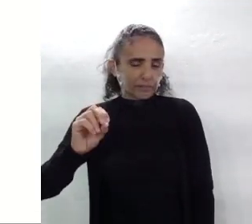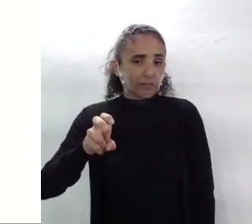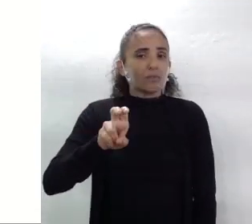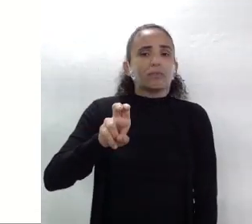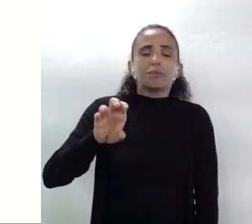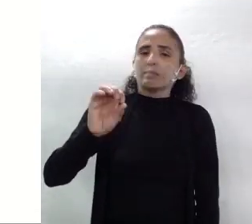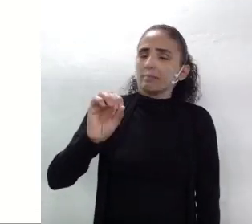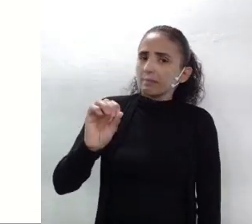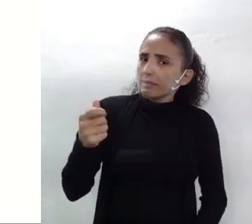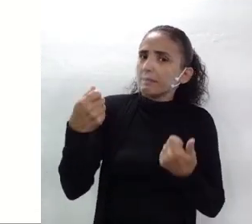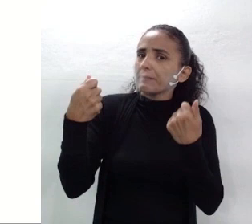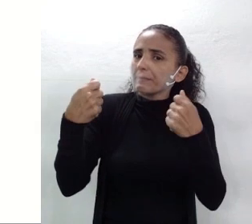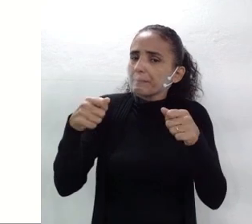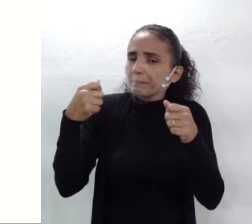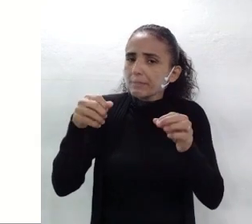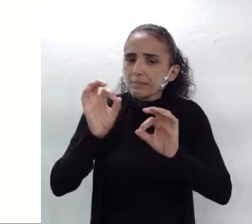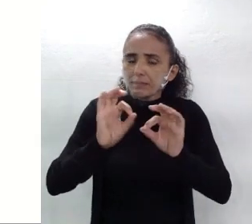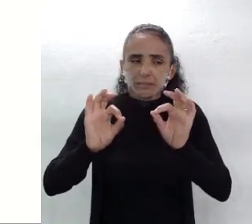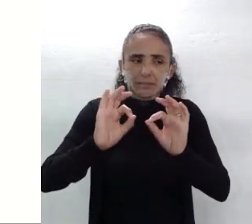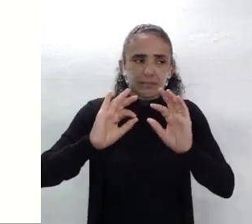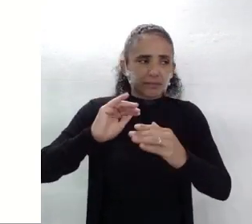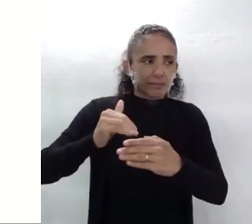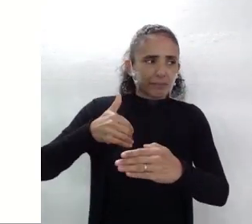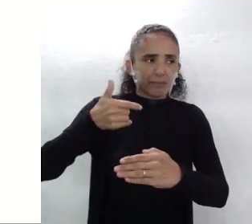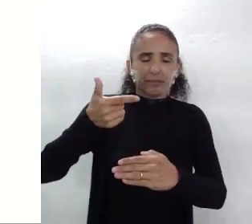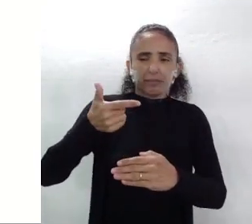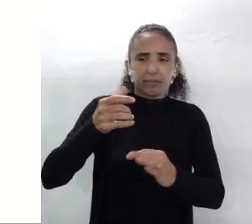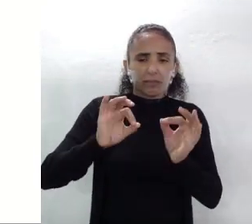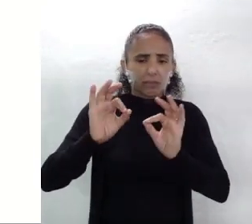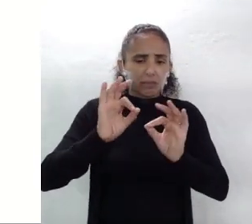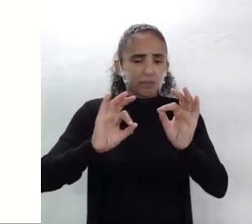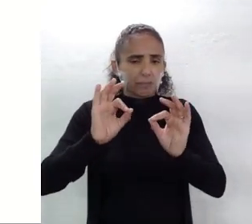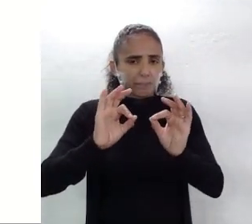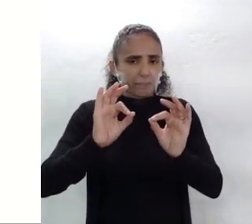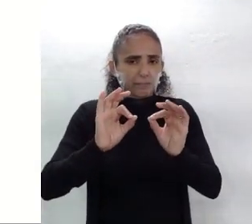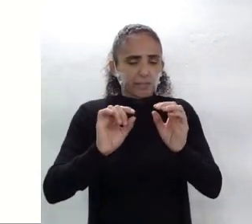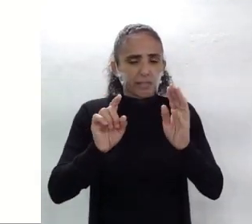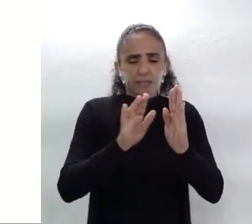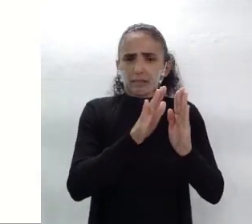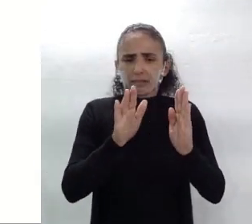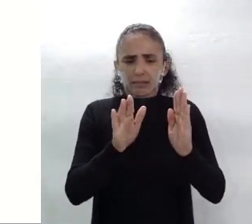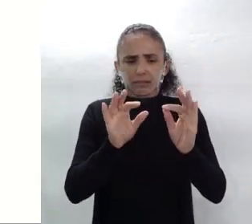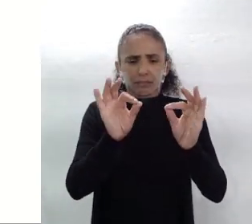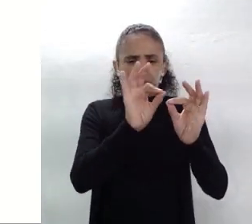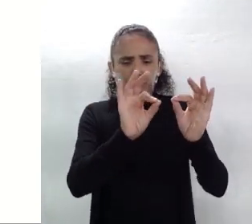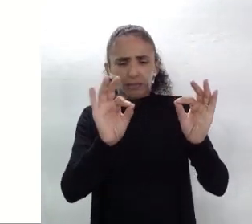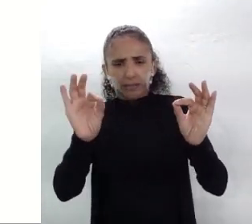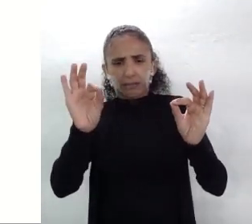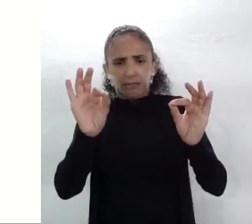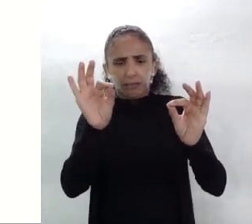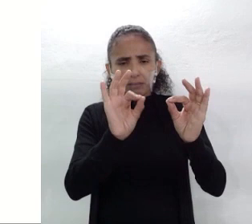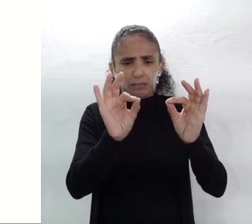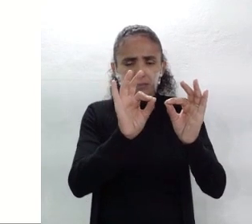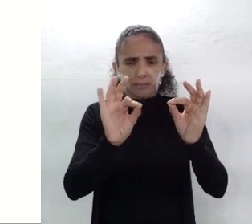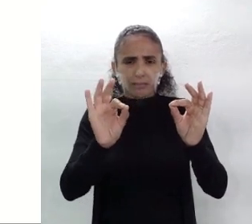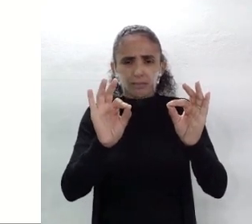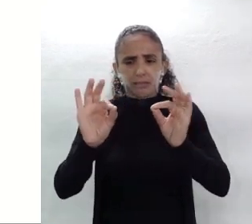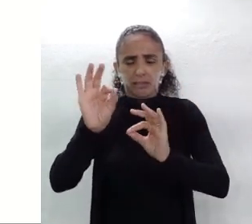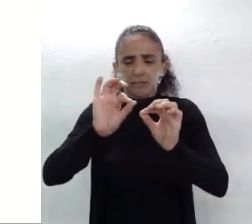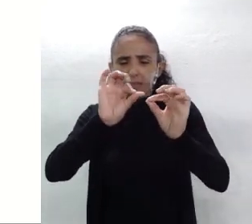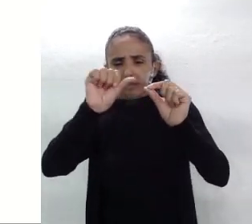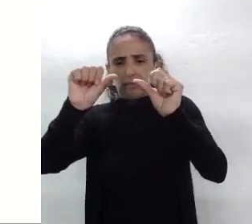que fazer a soma ou subtração 530. Como ele está de um lado diferente, nesse caso, o lado esquerdo da igualdade, eu